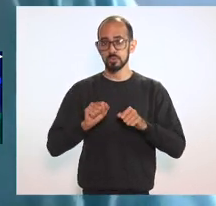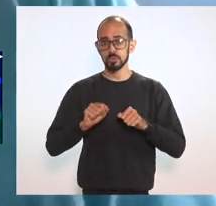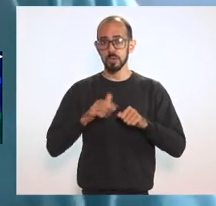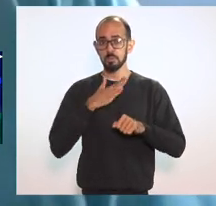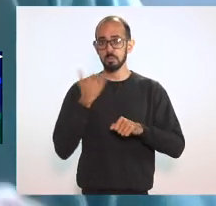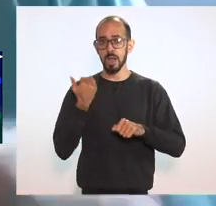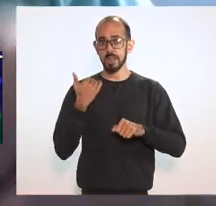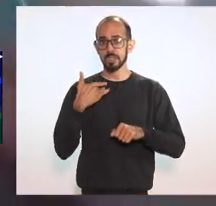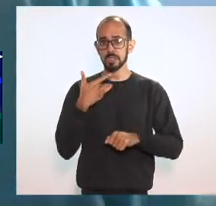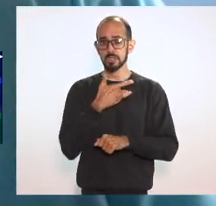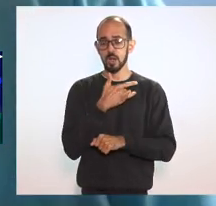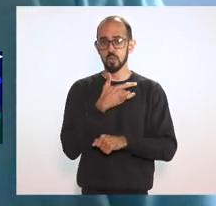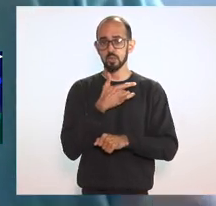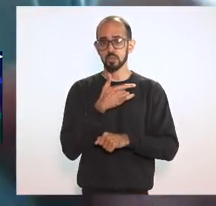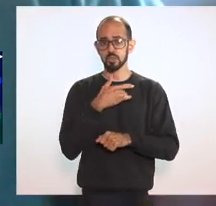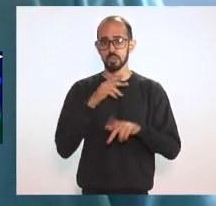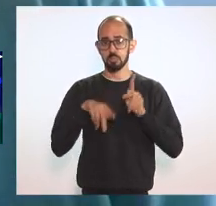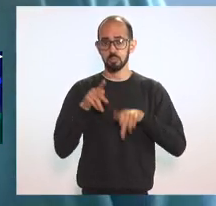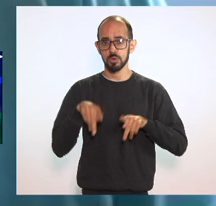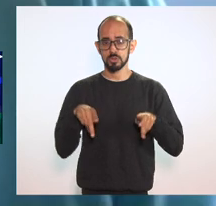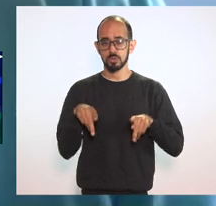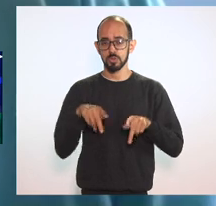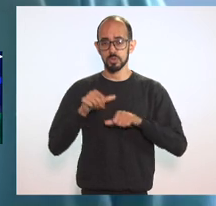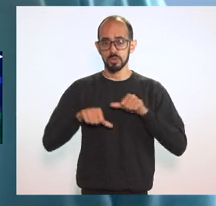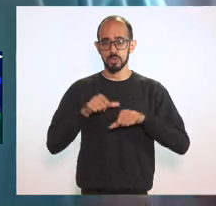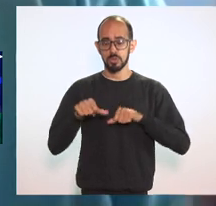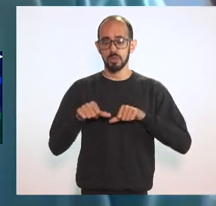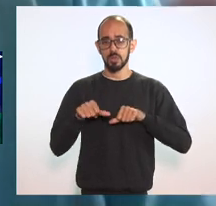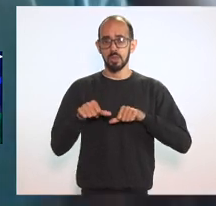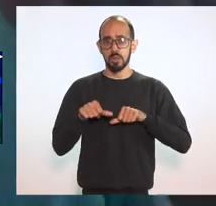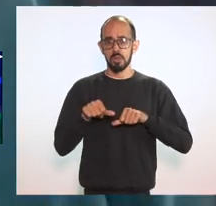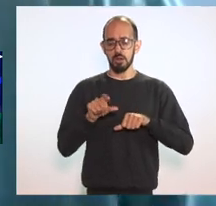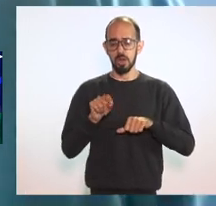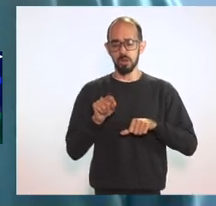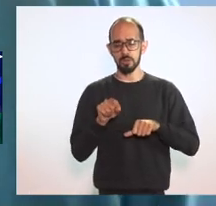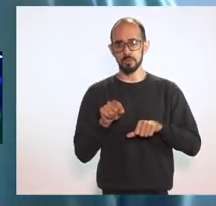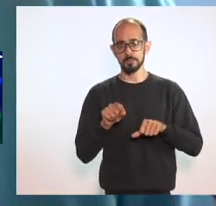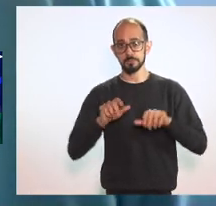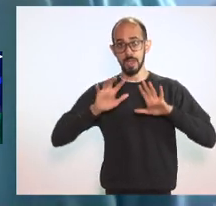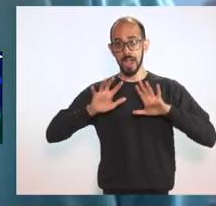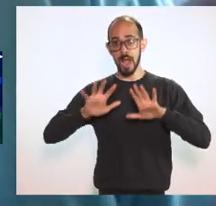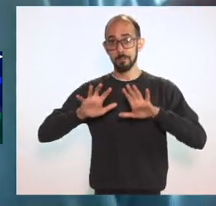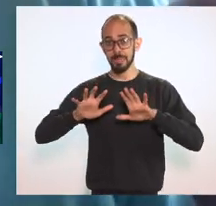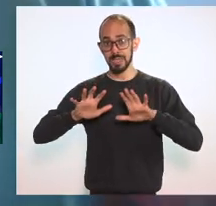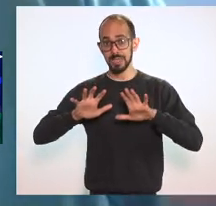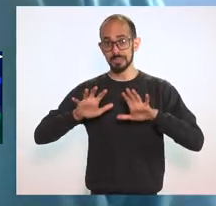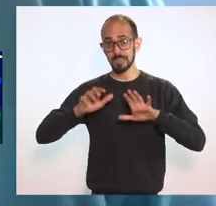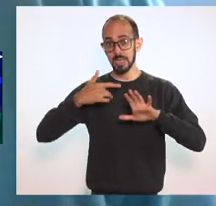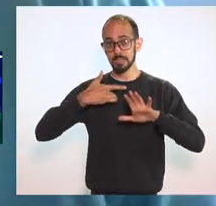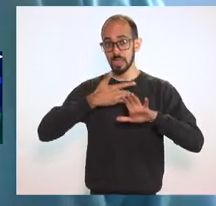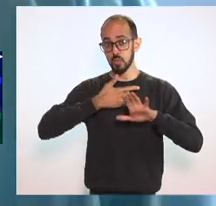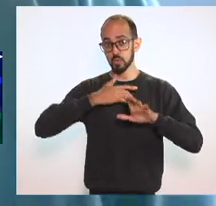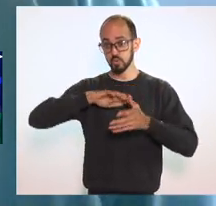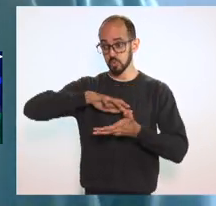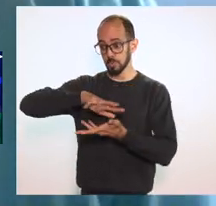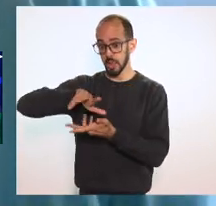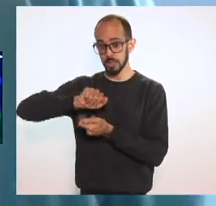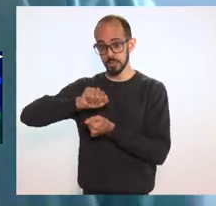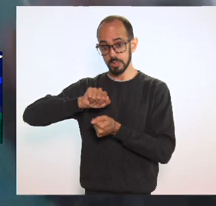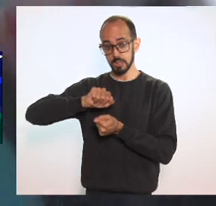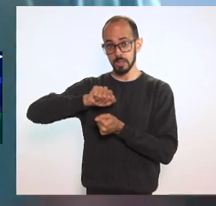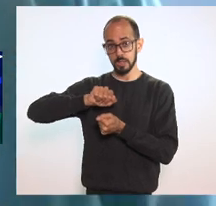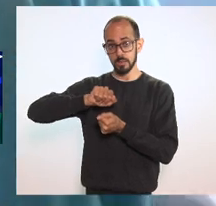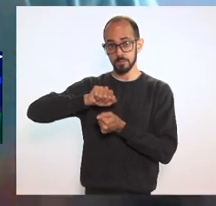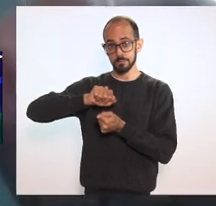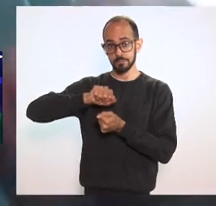e que se transformou numa ameaça à saúde planetária nós somos hoje